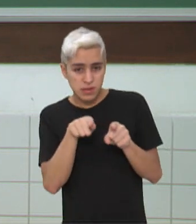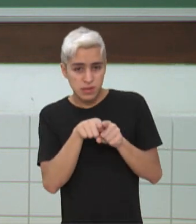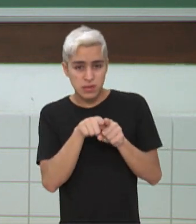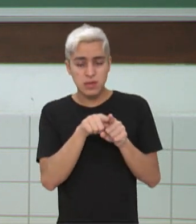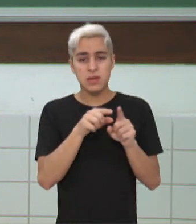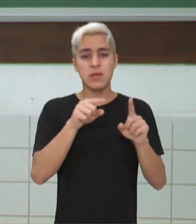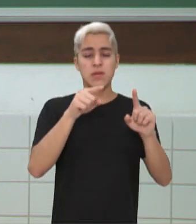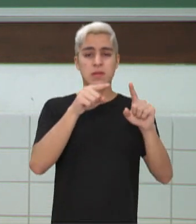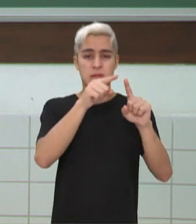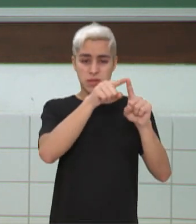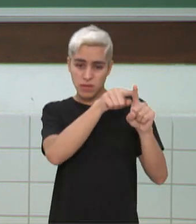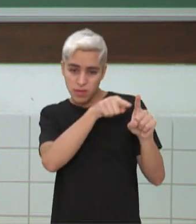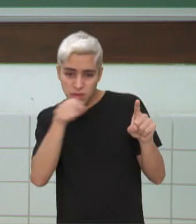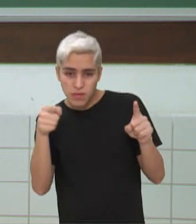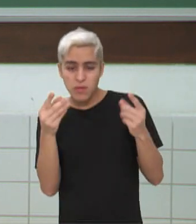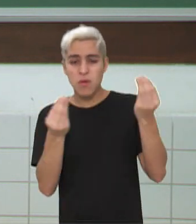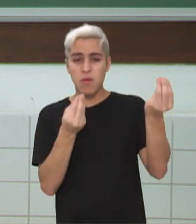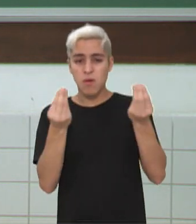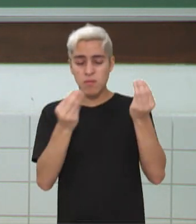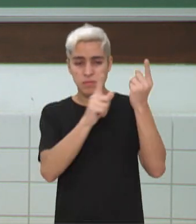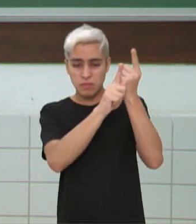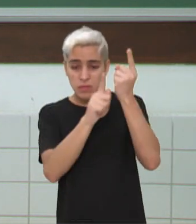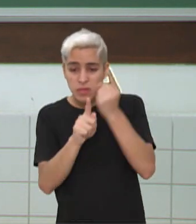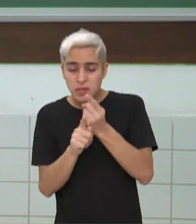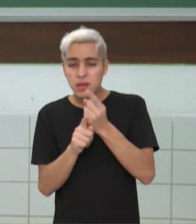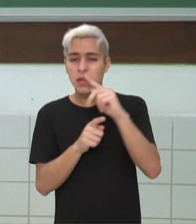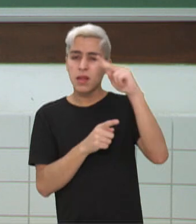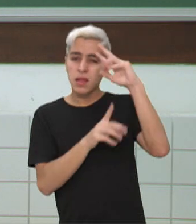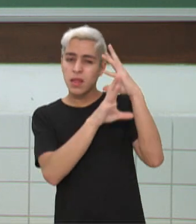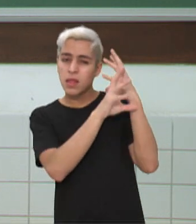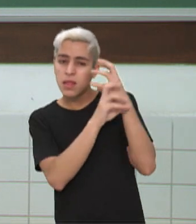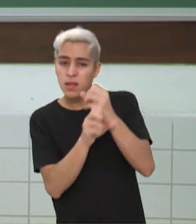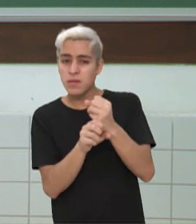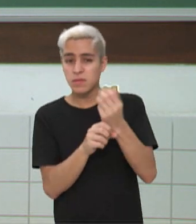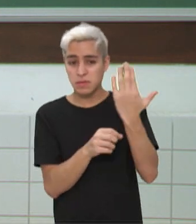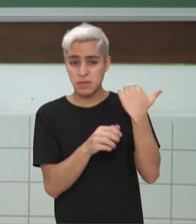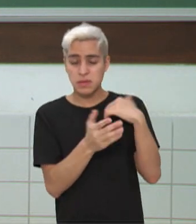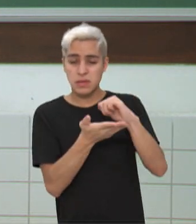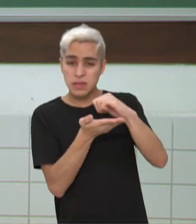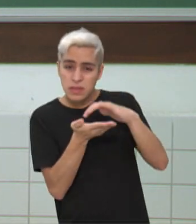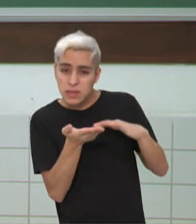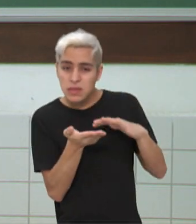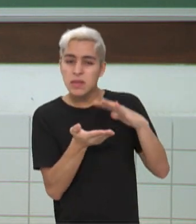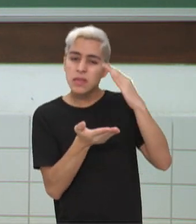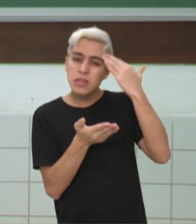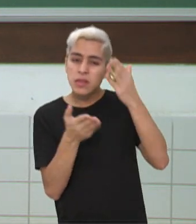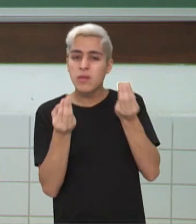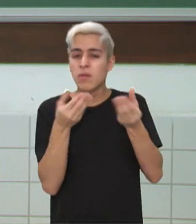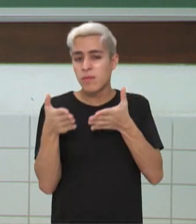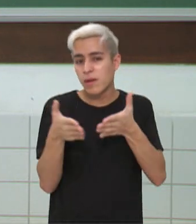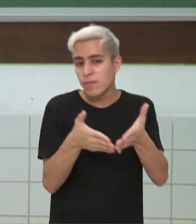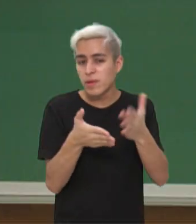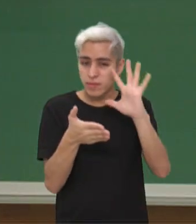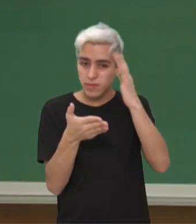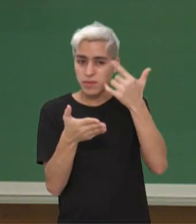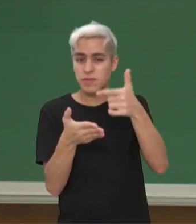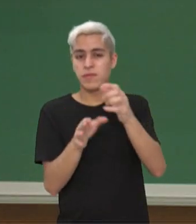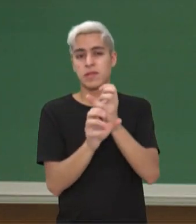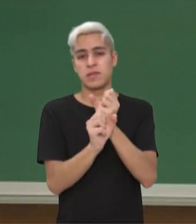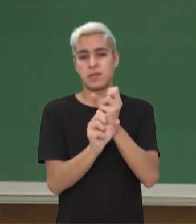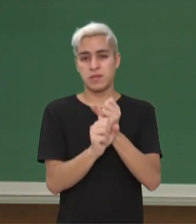de vértice, que me dá o ponto de máximo ou mínimo da função. Lembrando de tudo isso, nós vamos ler o exercício e entender o caminho para a solução.